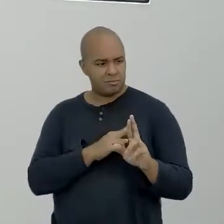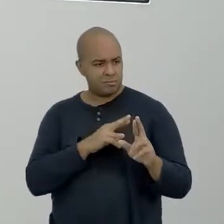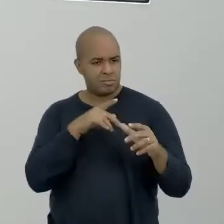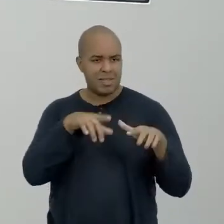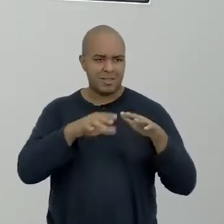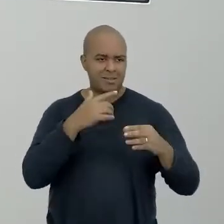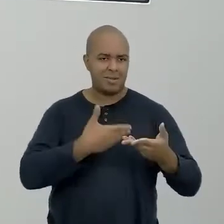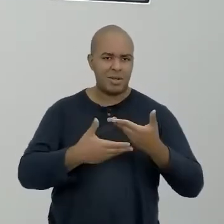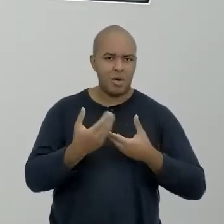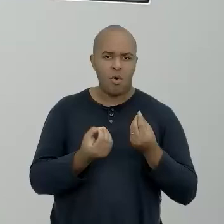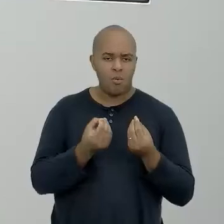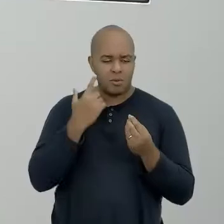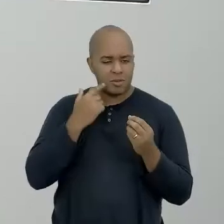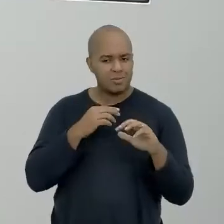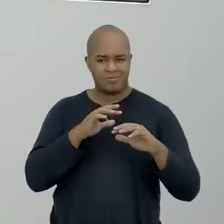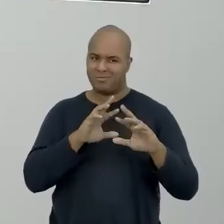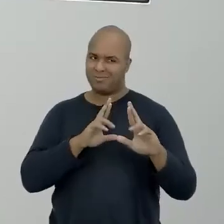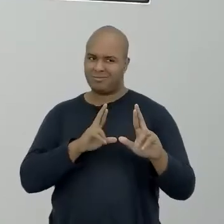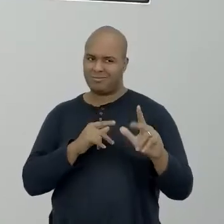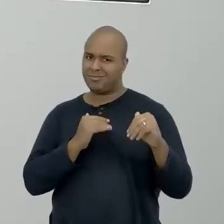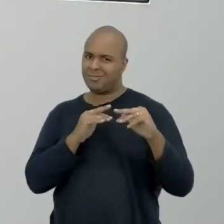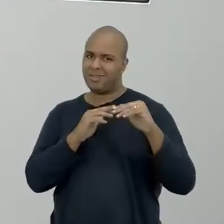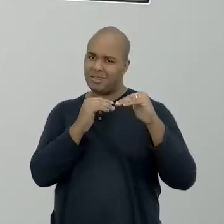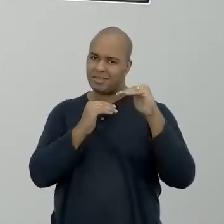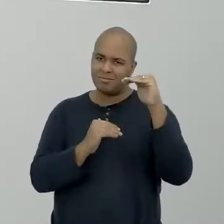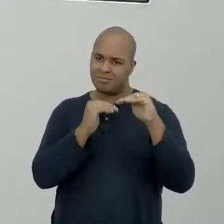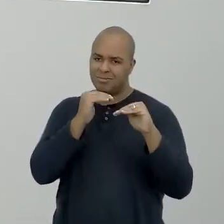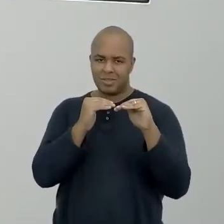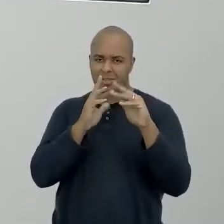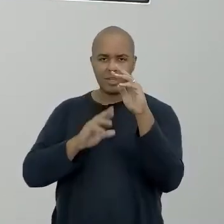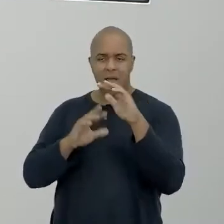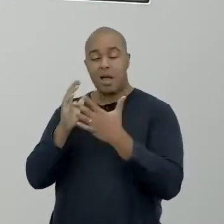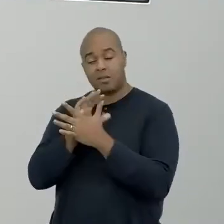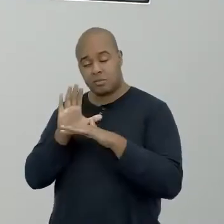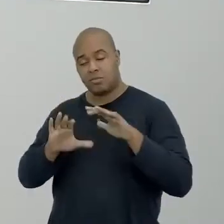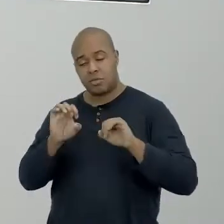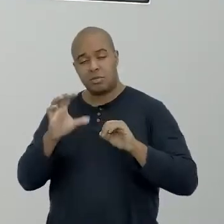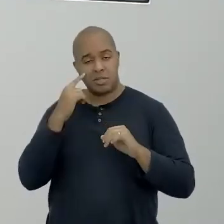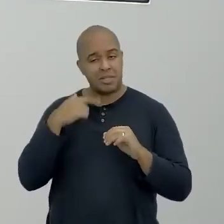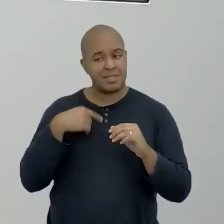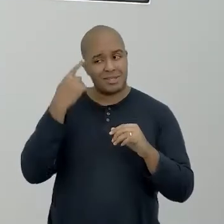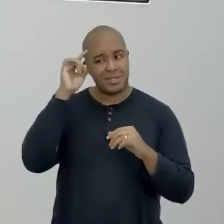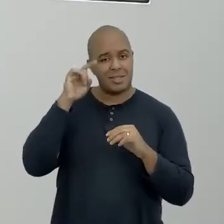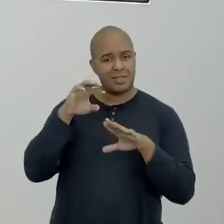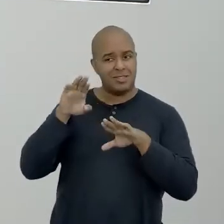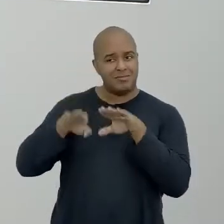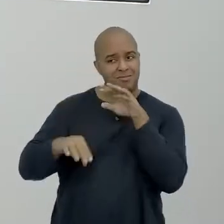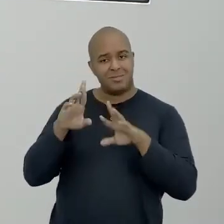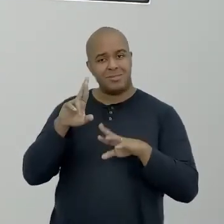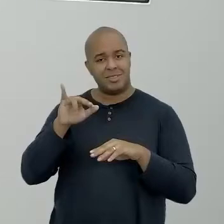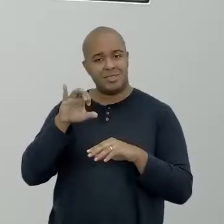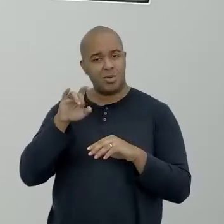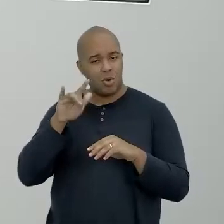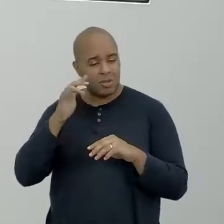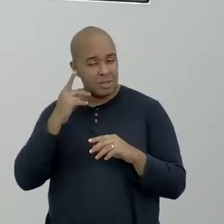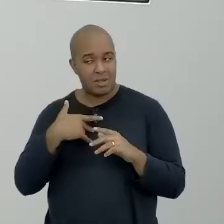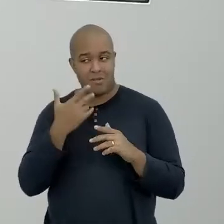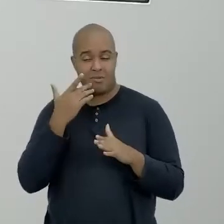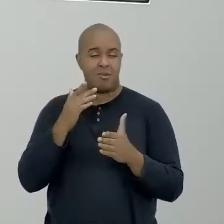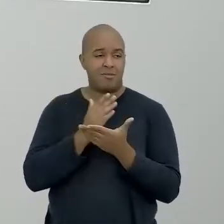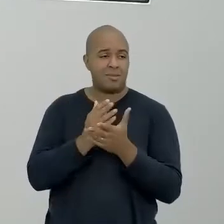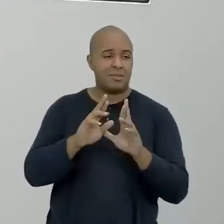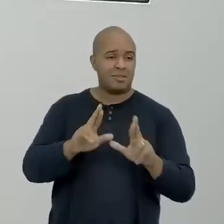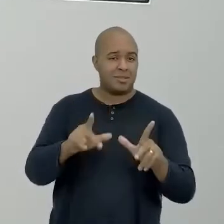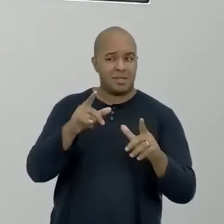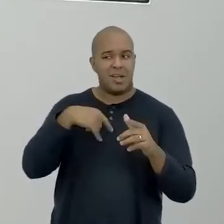numa relação de desigualdade. E essa ideia de desigualdade, ela passou, essa